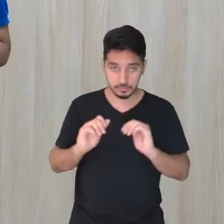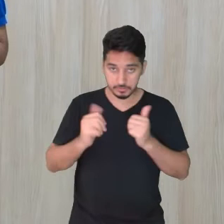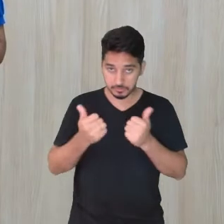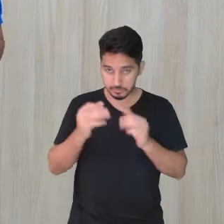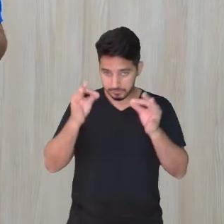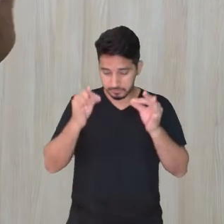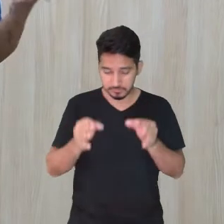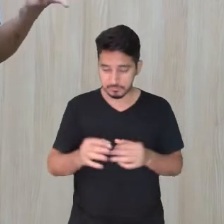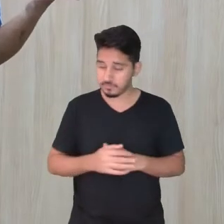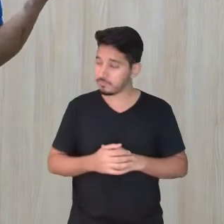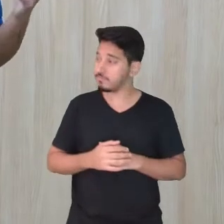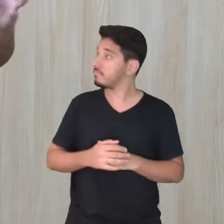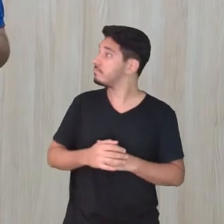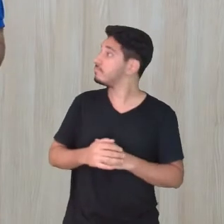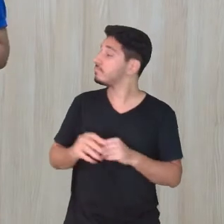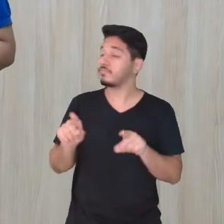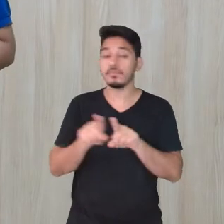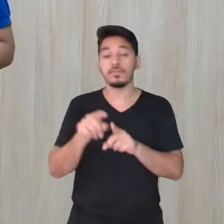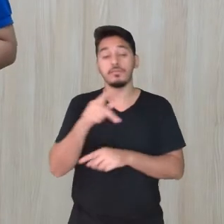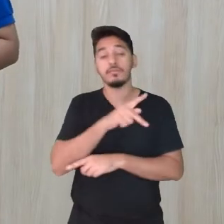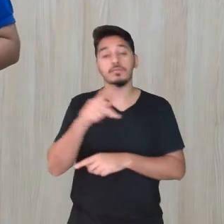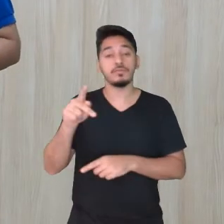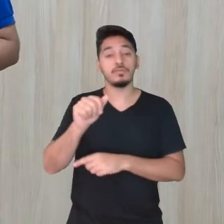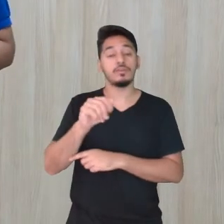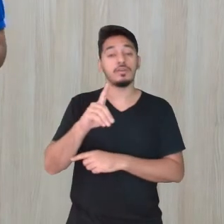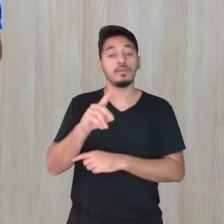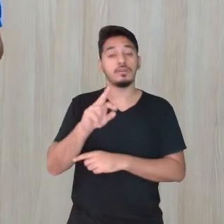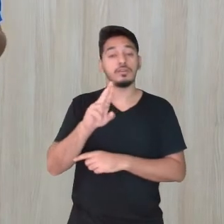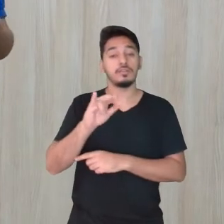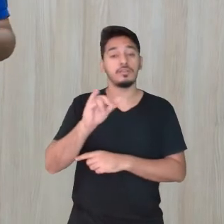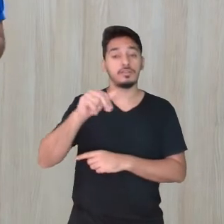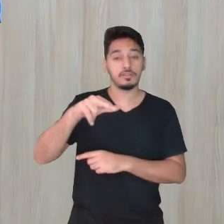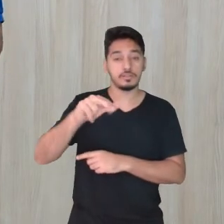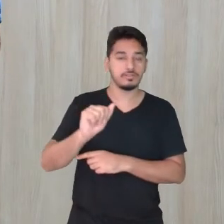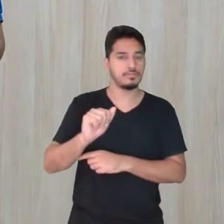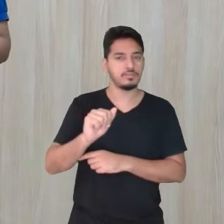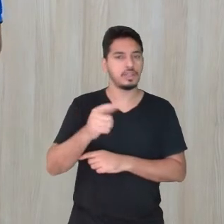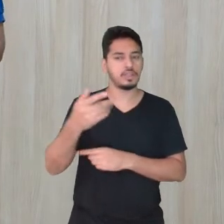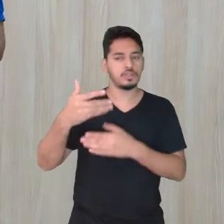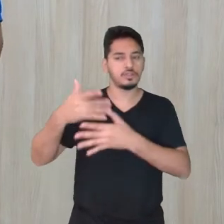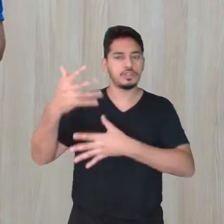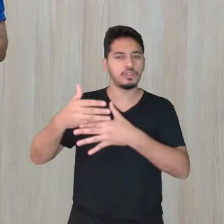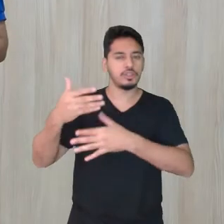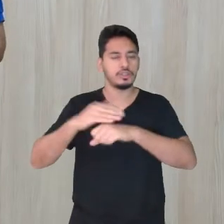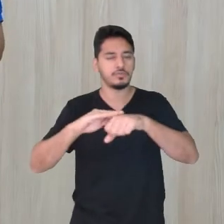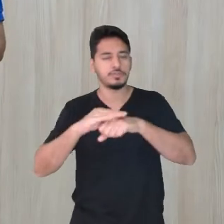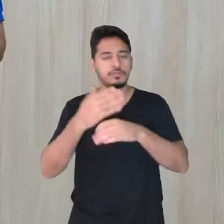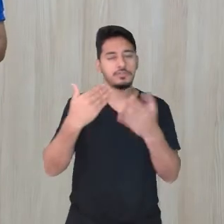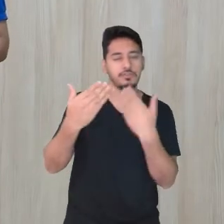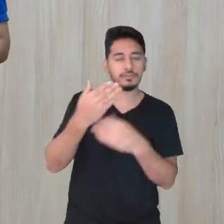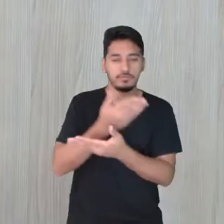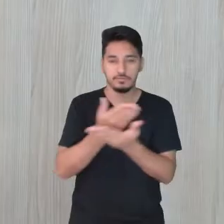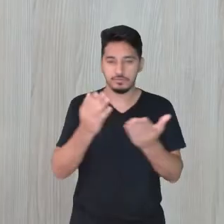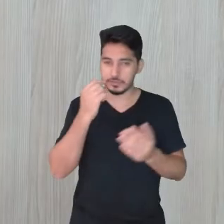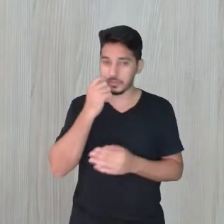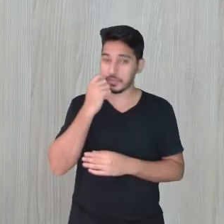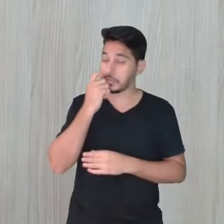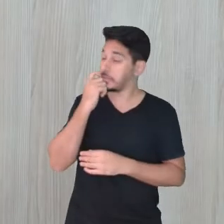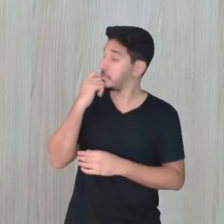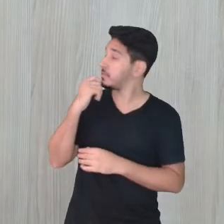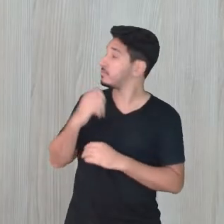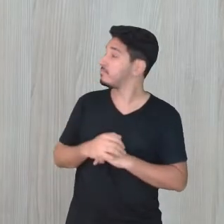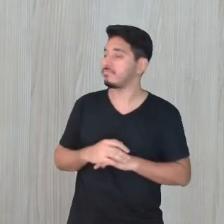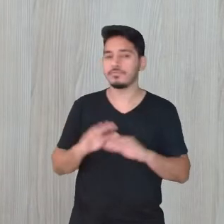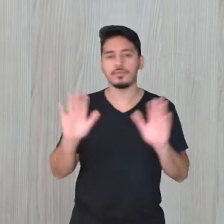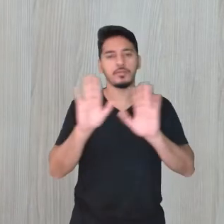tá certo? E a professora Adriana Maria, que está no chat e é quem vai conversar com vocês aí em casa. Olá,